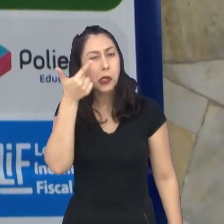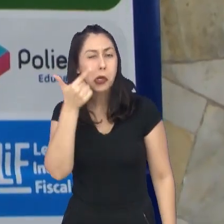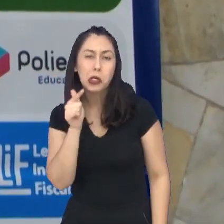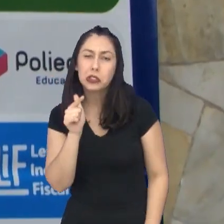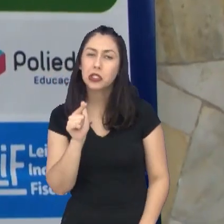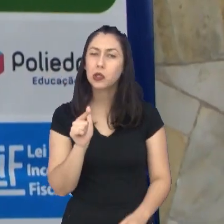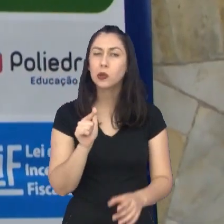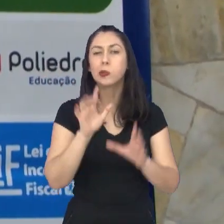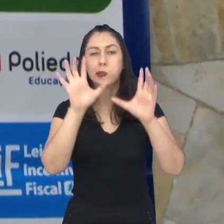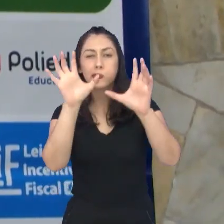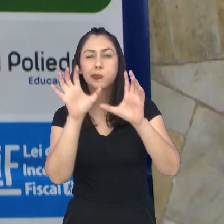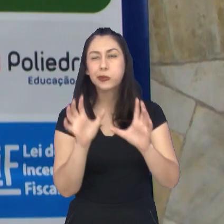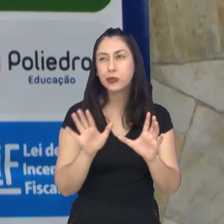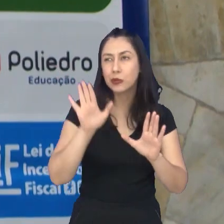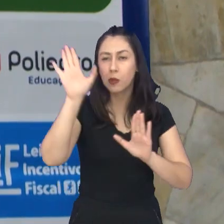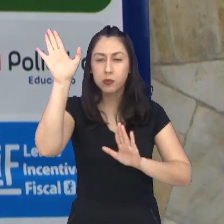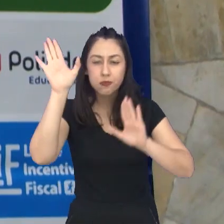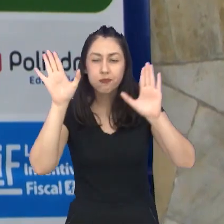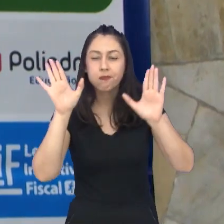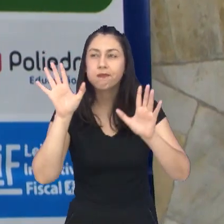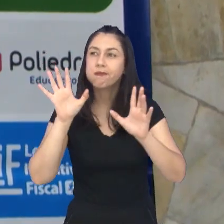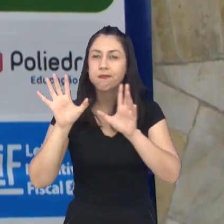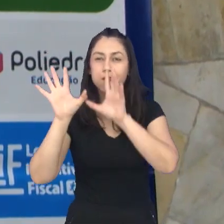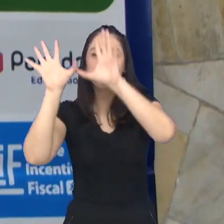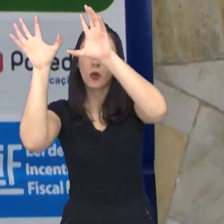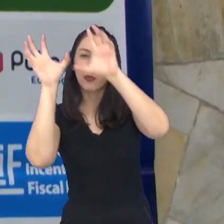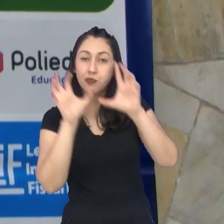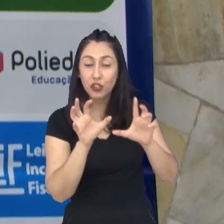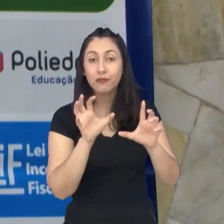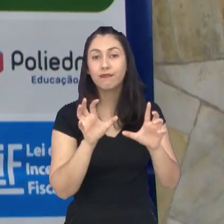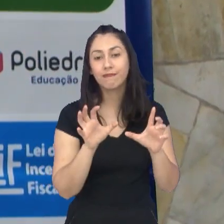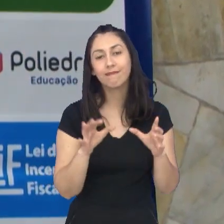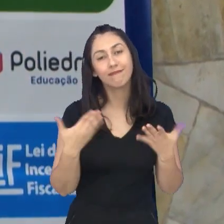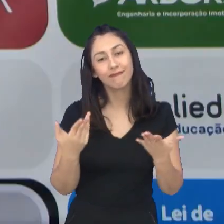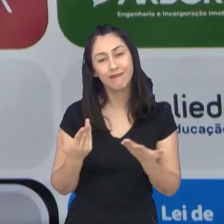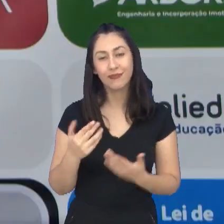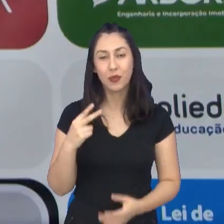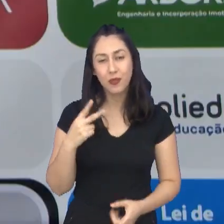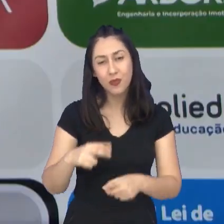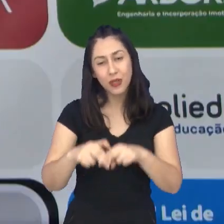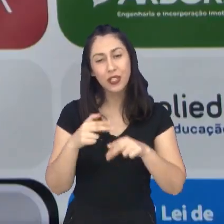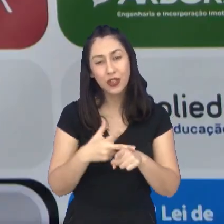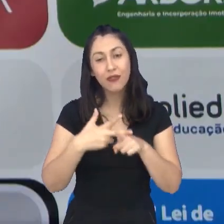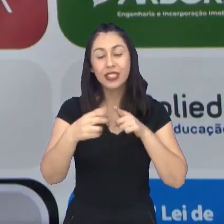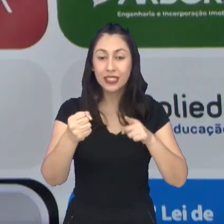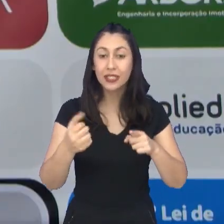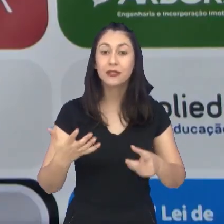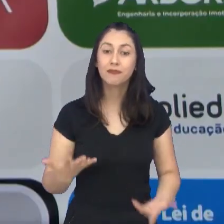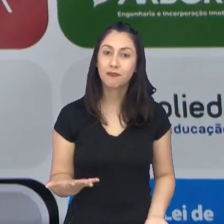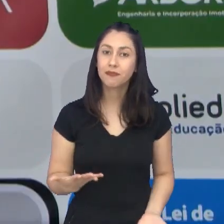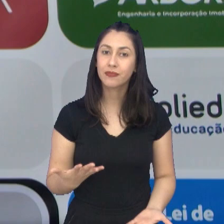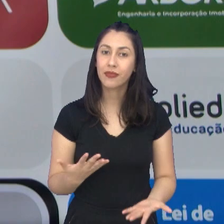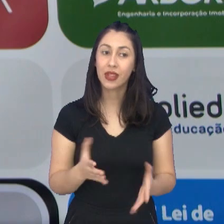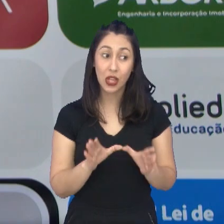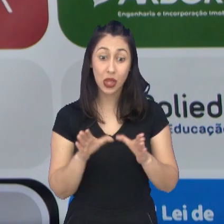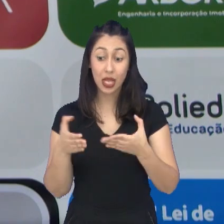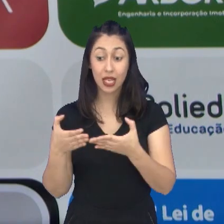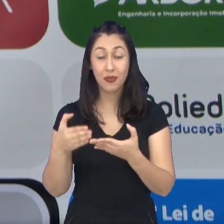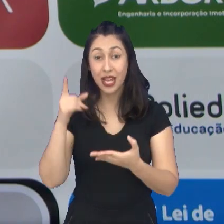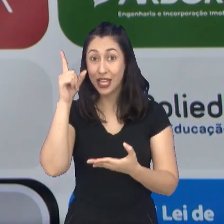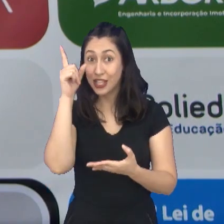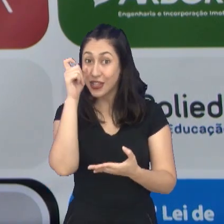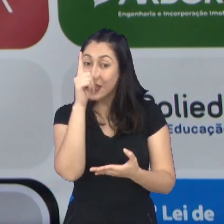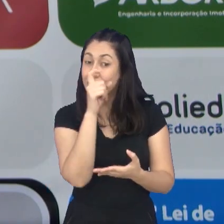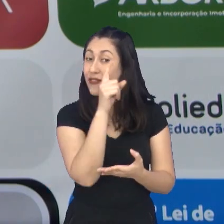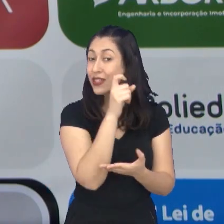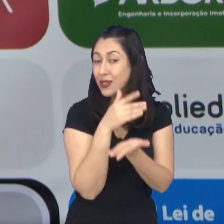não deixou eles ter a transição, que é o forte deles, y está ahí no resultado final. En esta cancha sea difícil para los equipos venir y jugar,